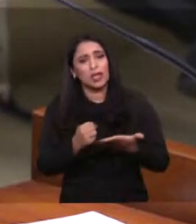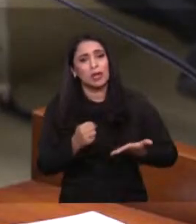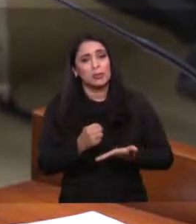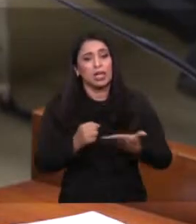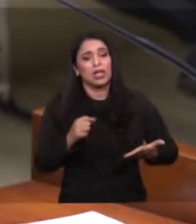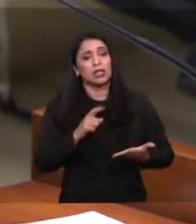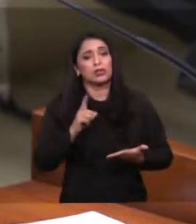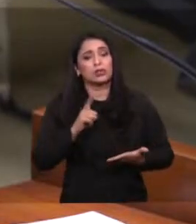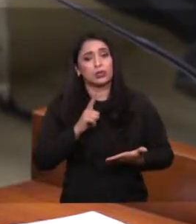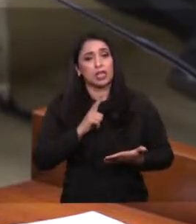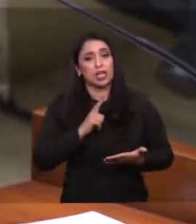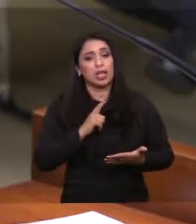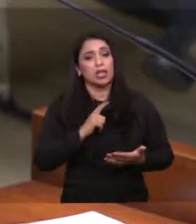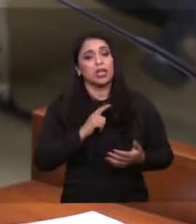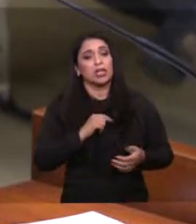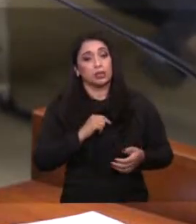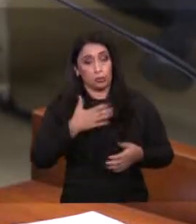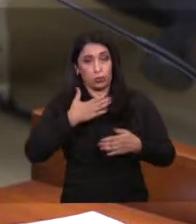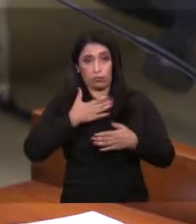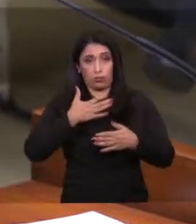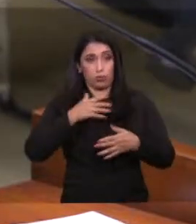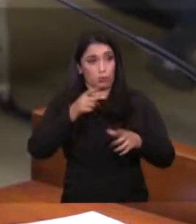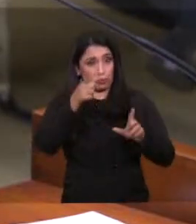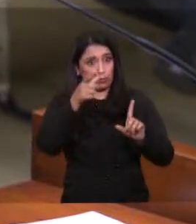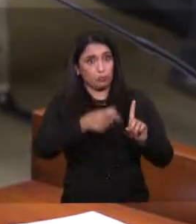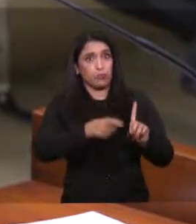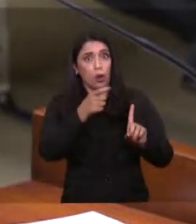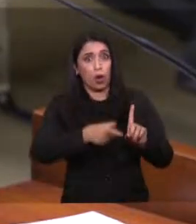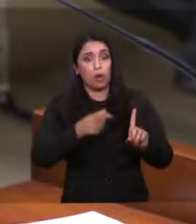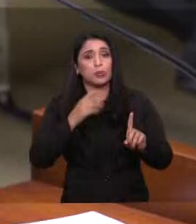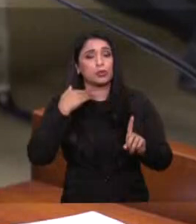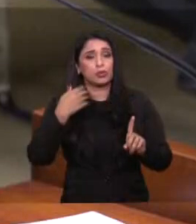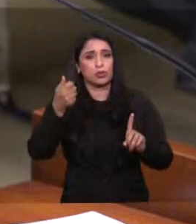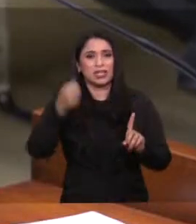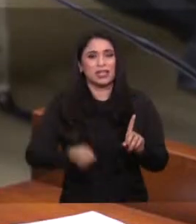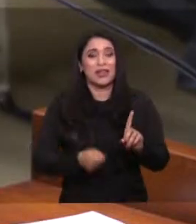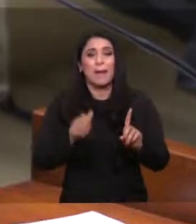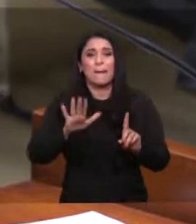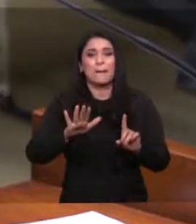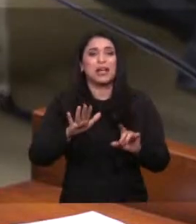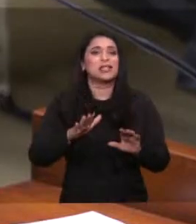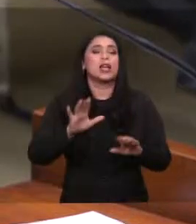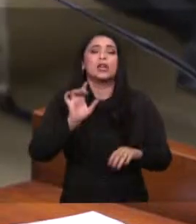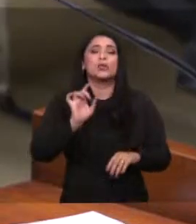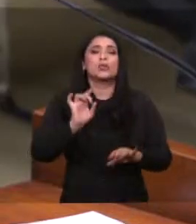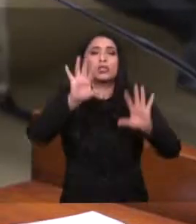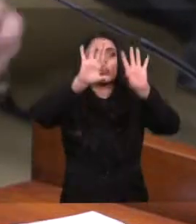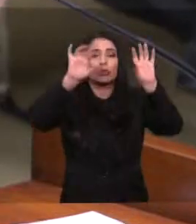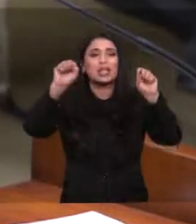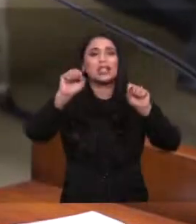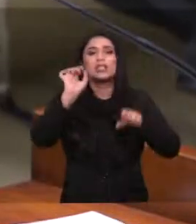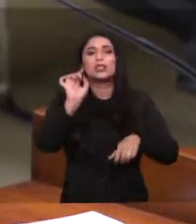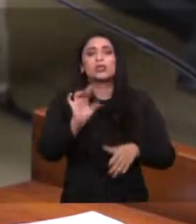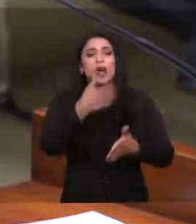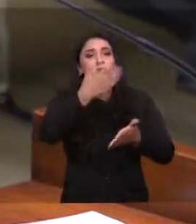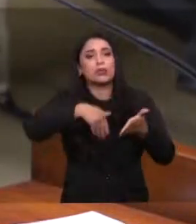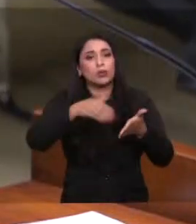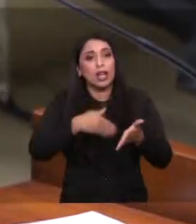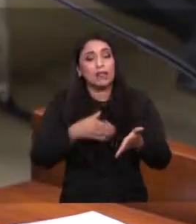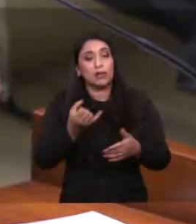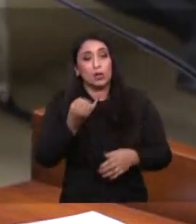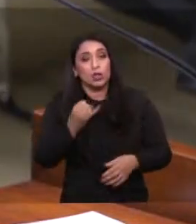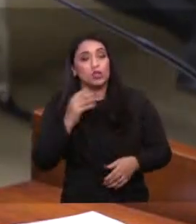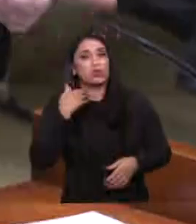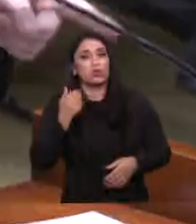da identidade física do juiz. Mas os tribunais só afastavam essa alegação de nulidade nas hipóteses em que o juiz já havia